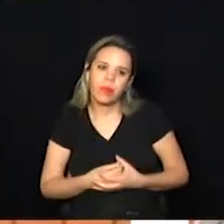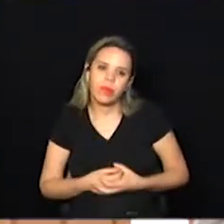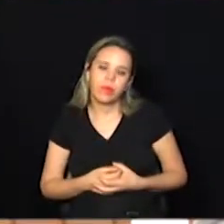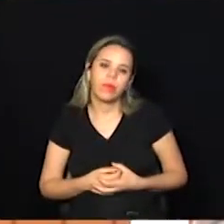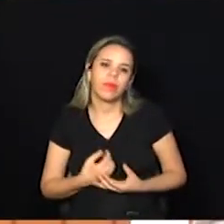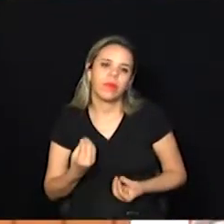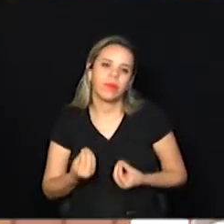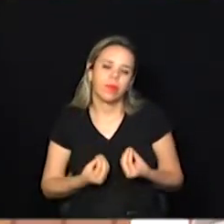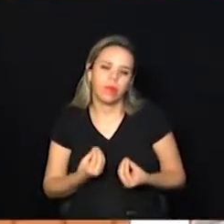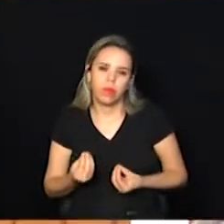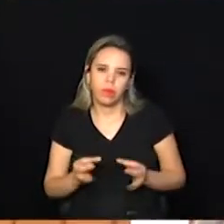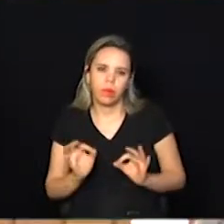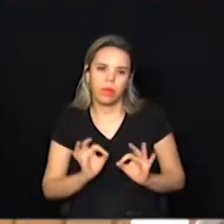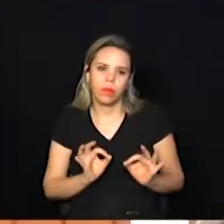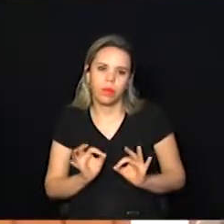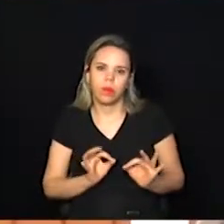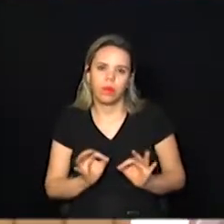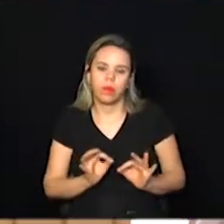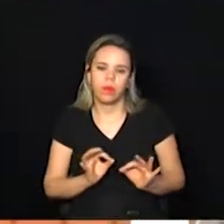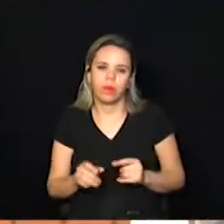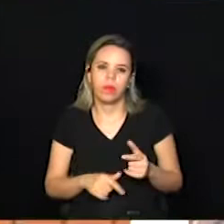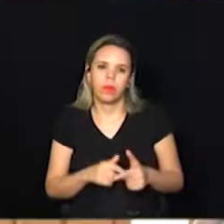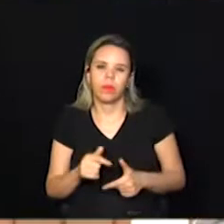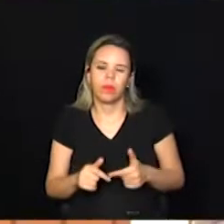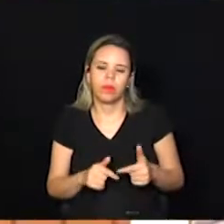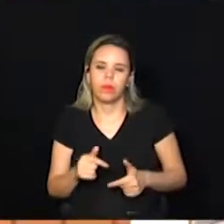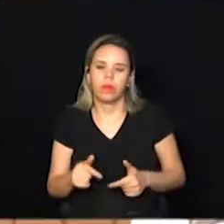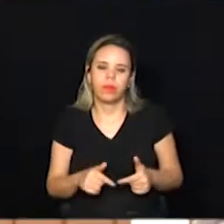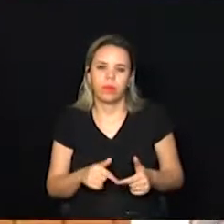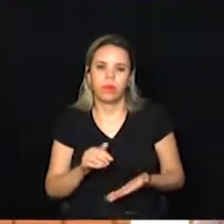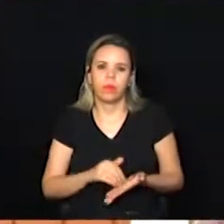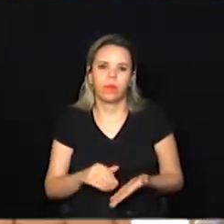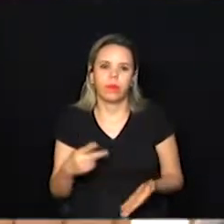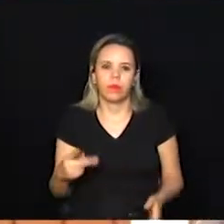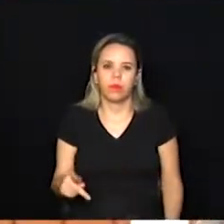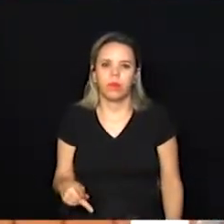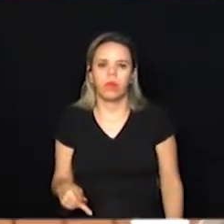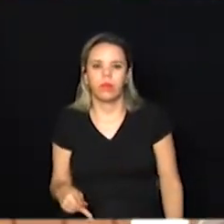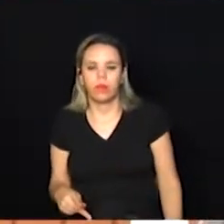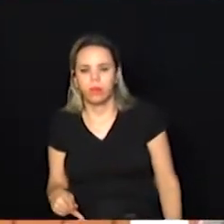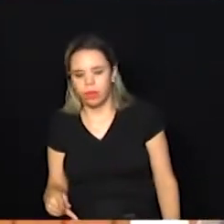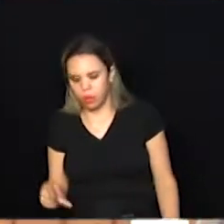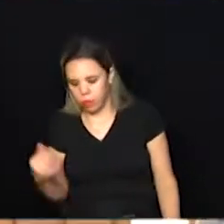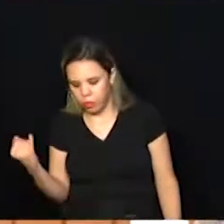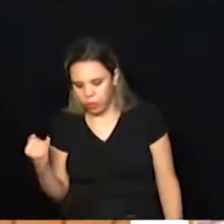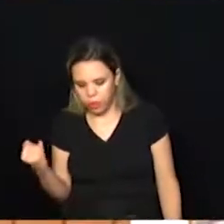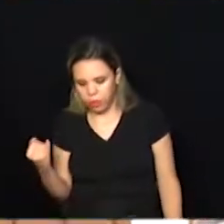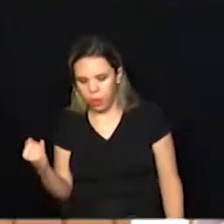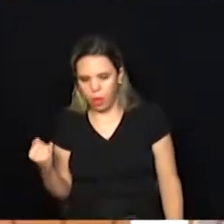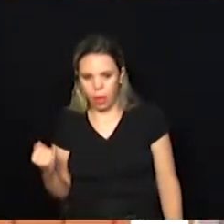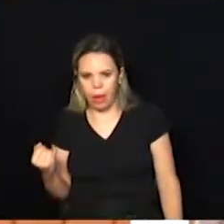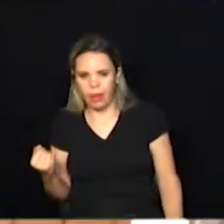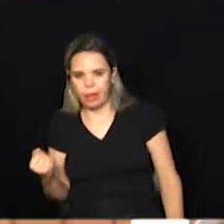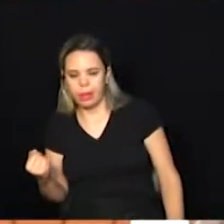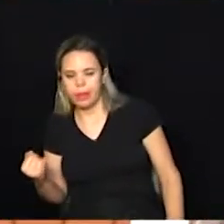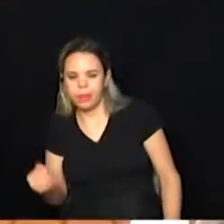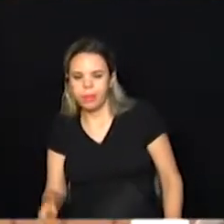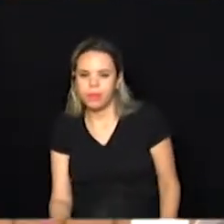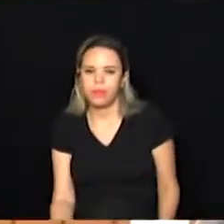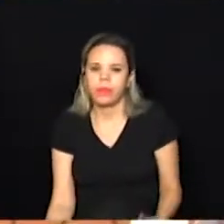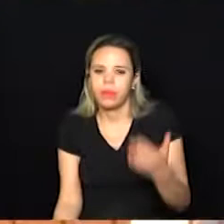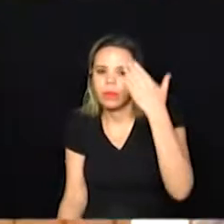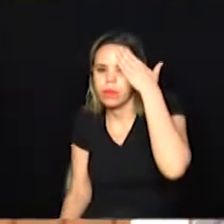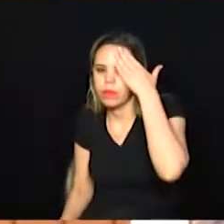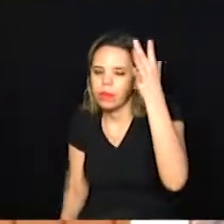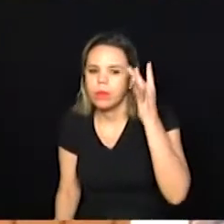como que é organizado o trabalho dessa secretaria importante. Agradecer também a